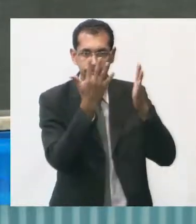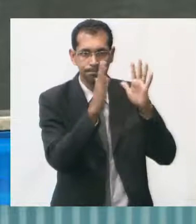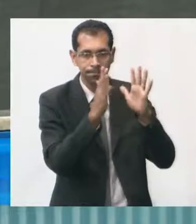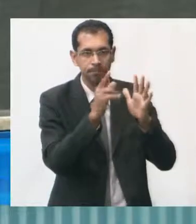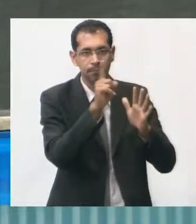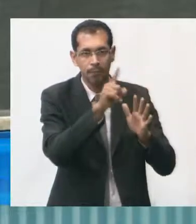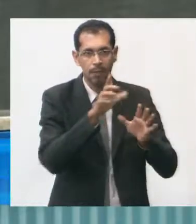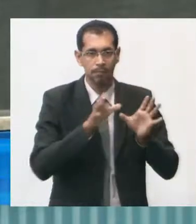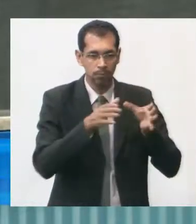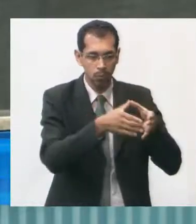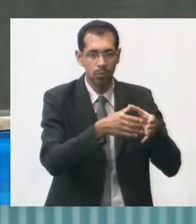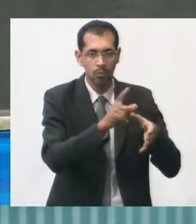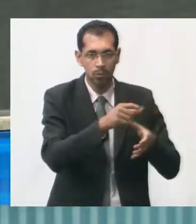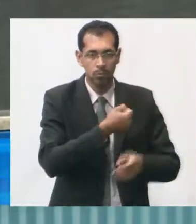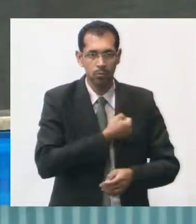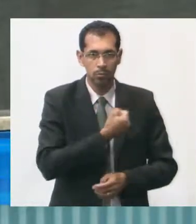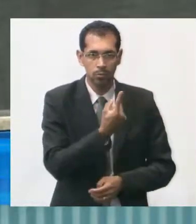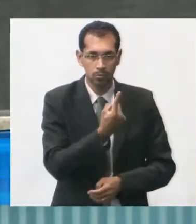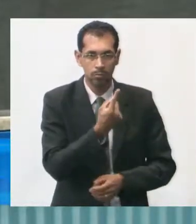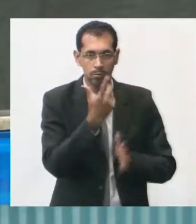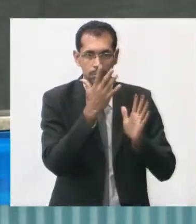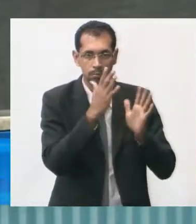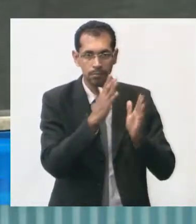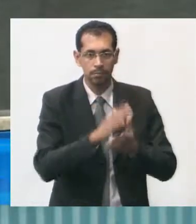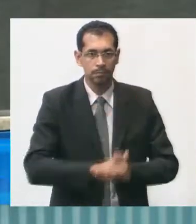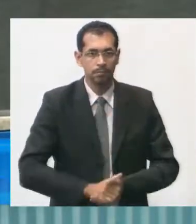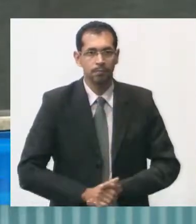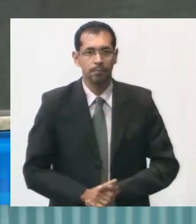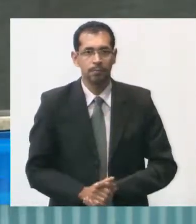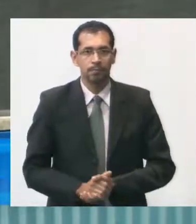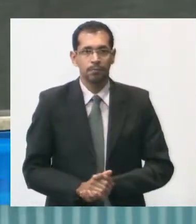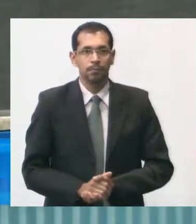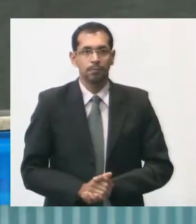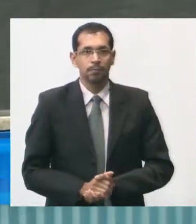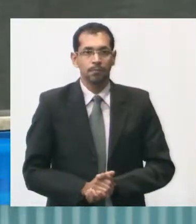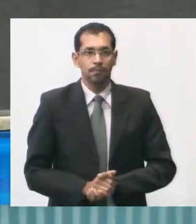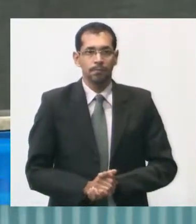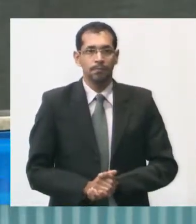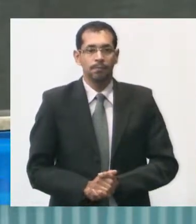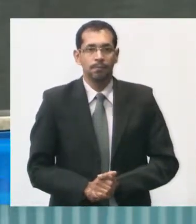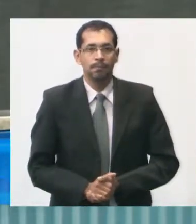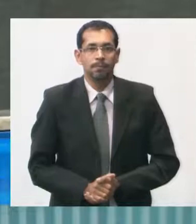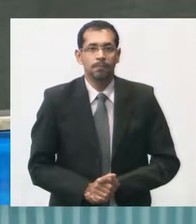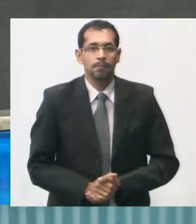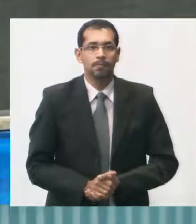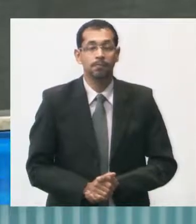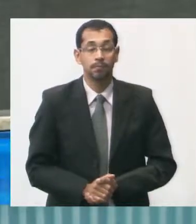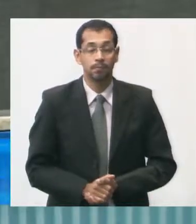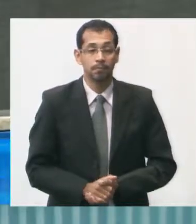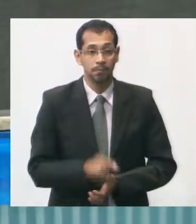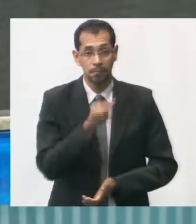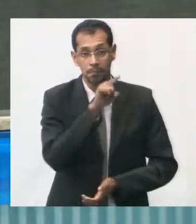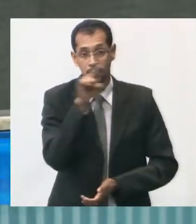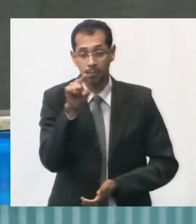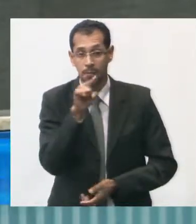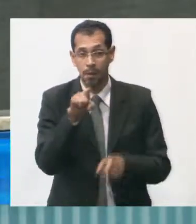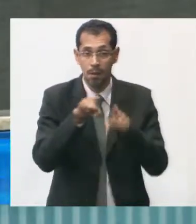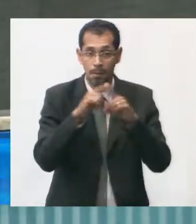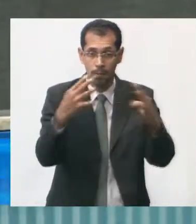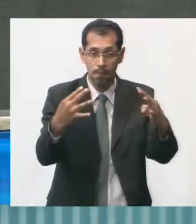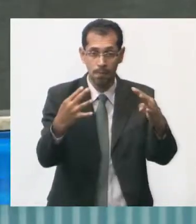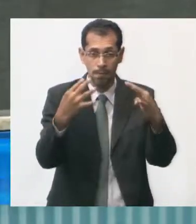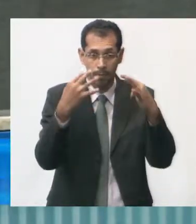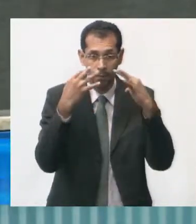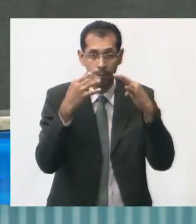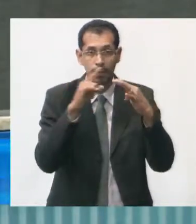que venceu as eleições. Você também que acompanha a sessão no Facebook, no YouTube,